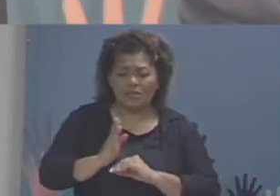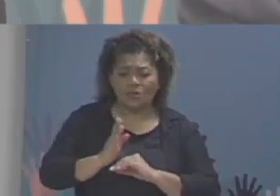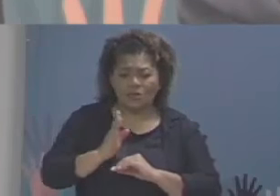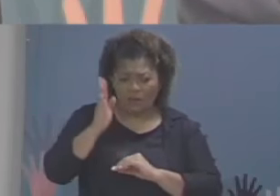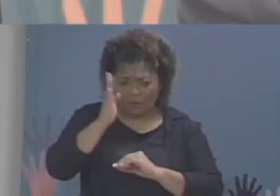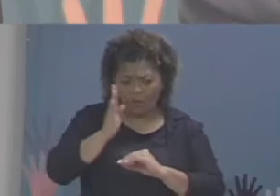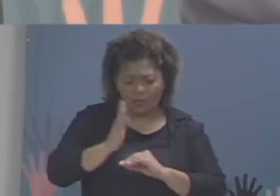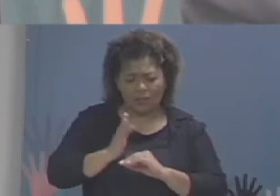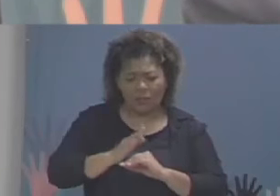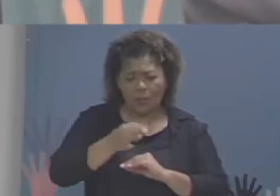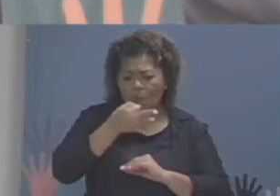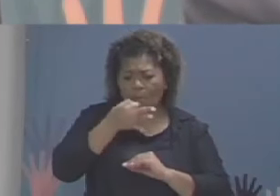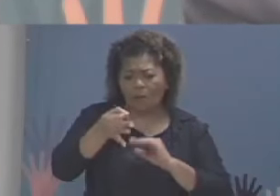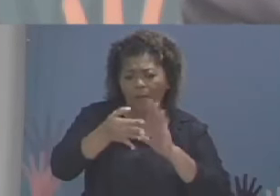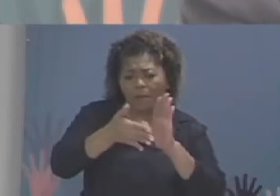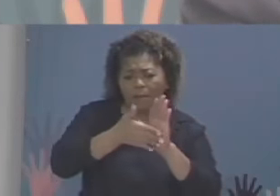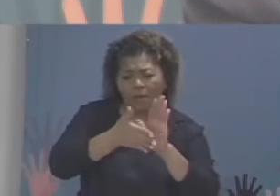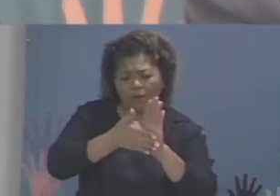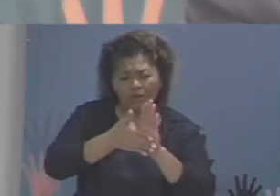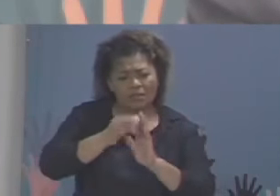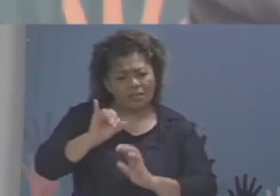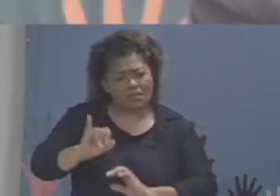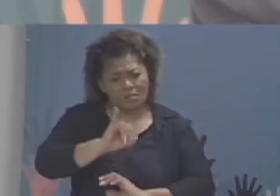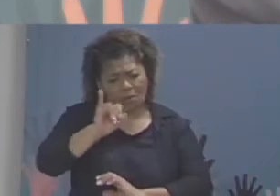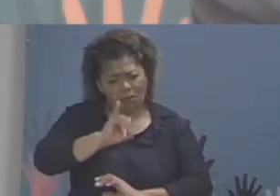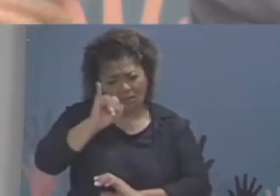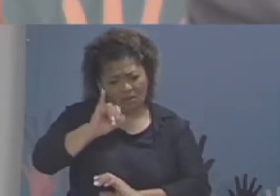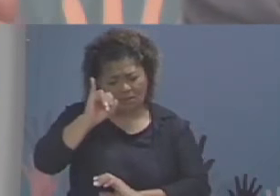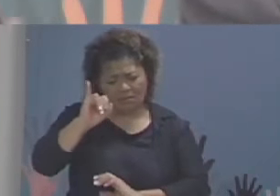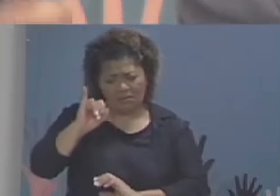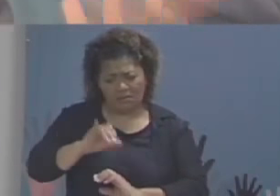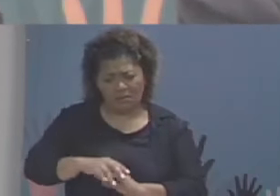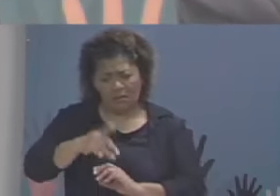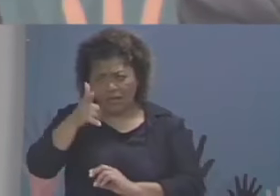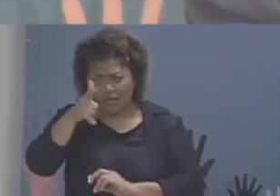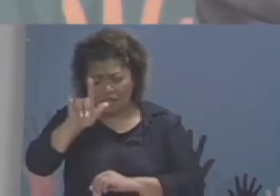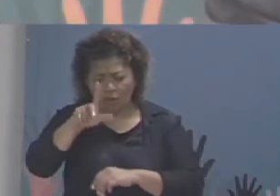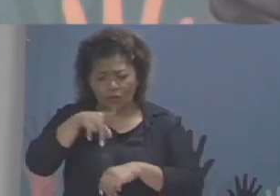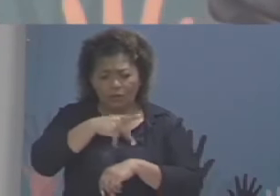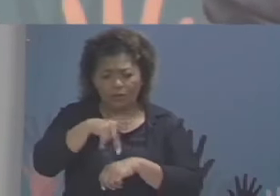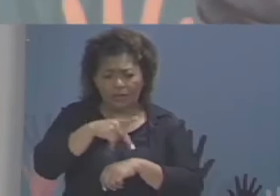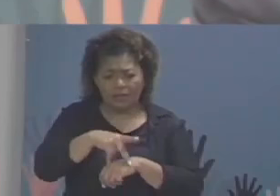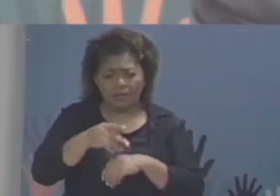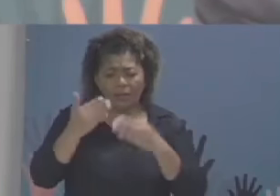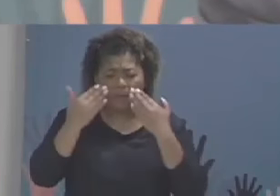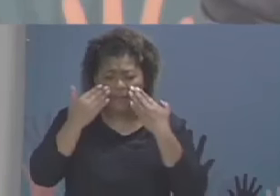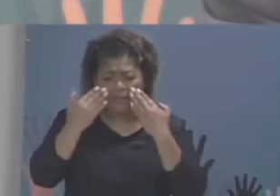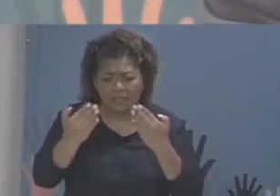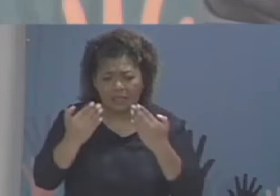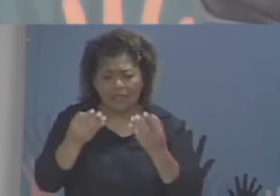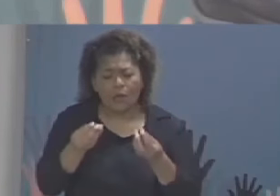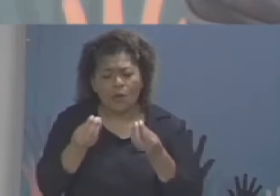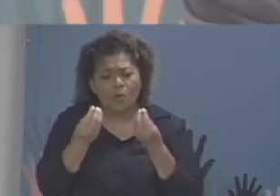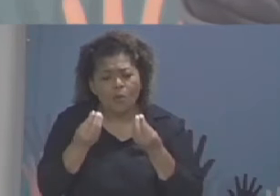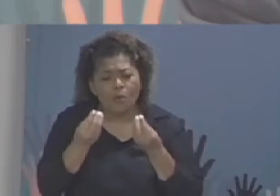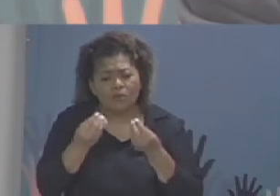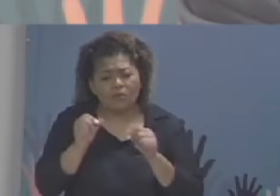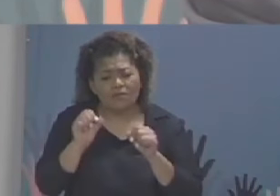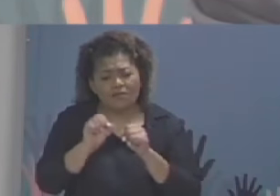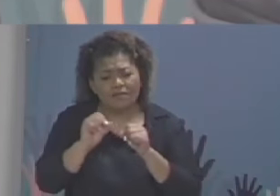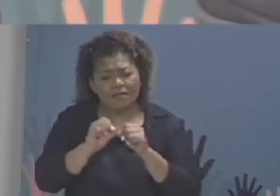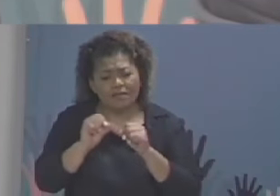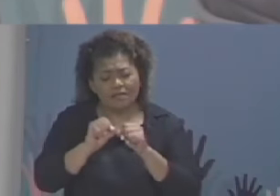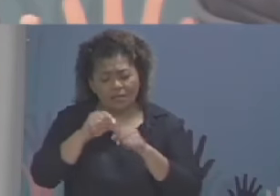têm uma proposta tão revolucionária e inovadora quanto a Orienta Psi. E eles nos solicitou uma apresentação de como nós estamos lidando com esse desafio,